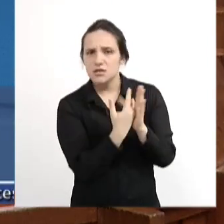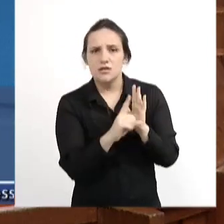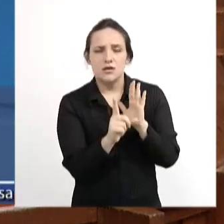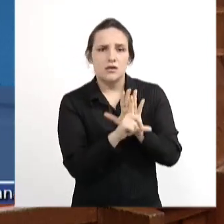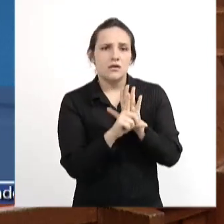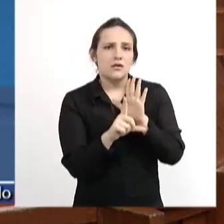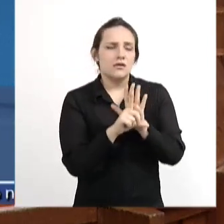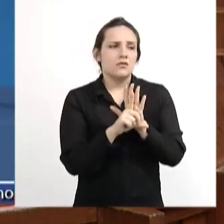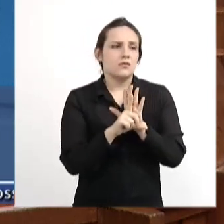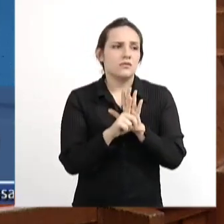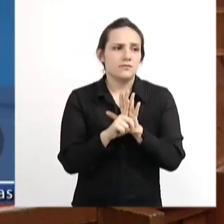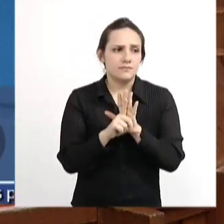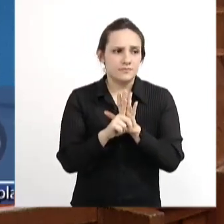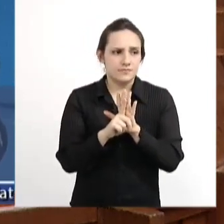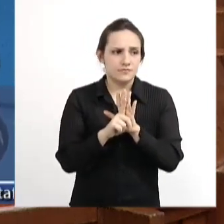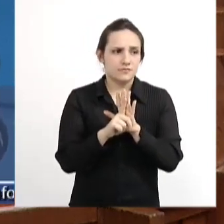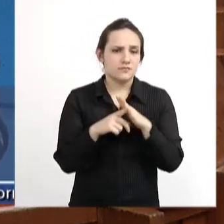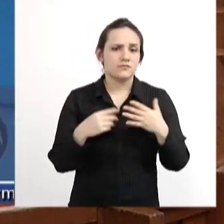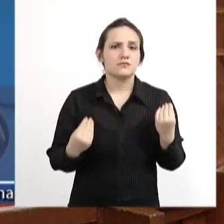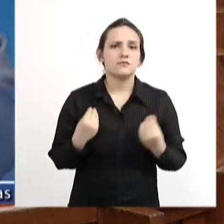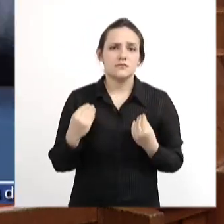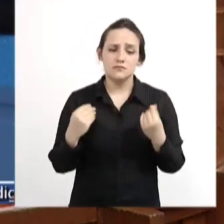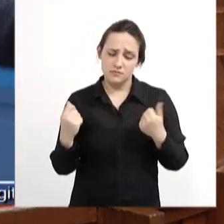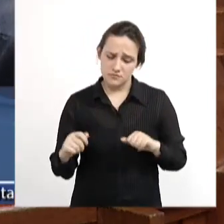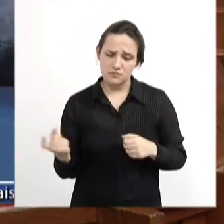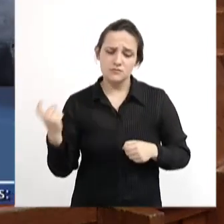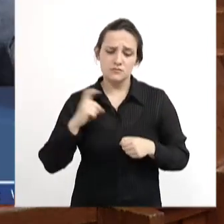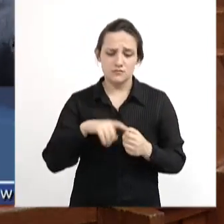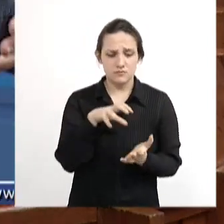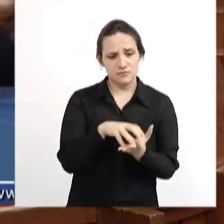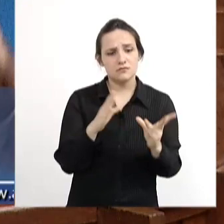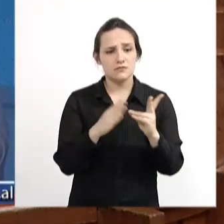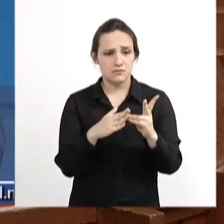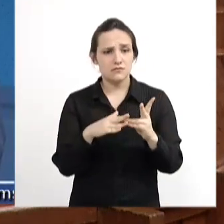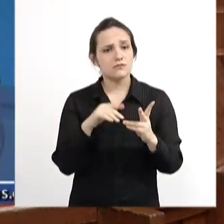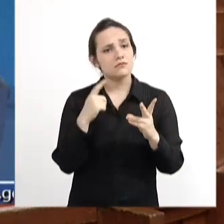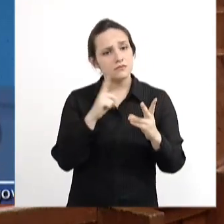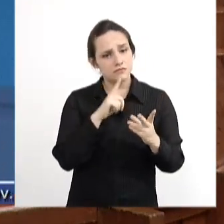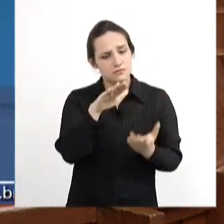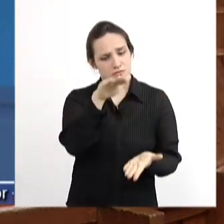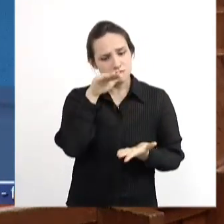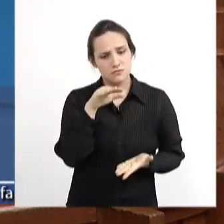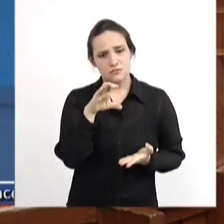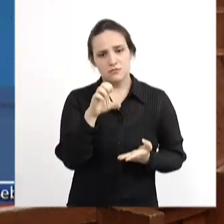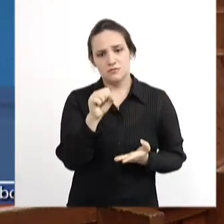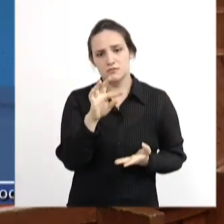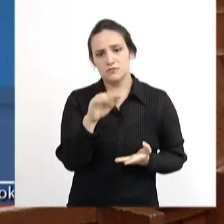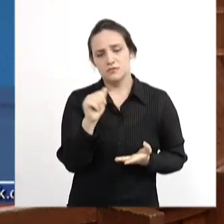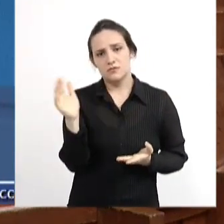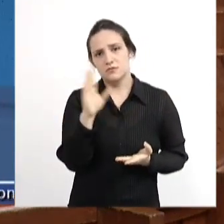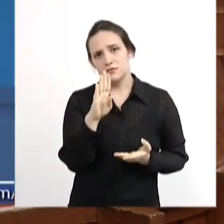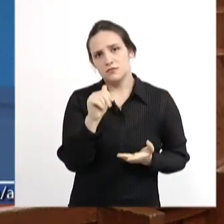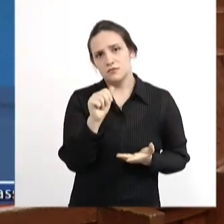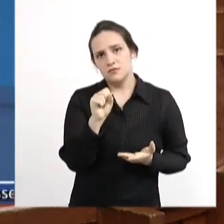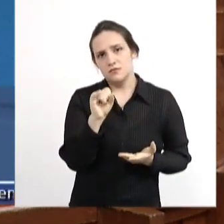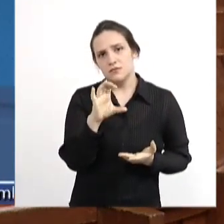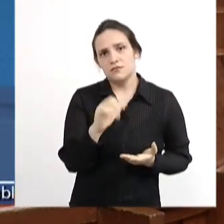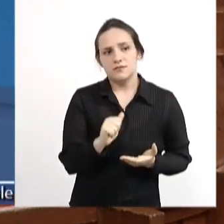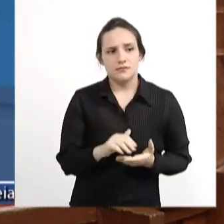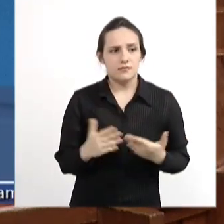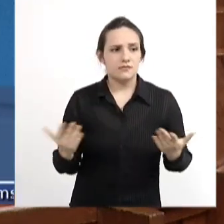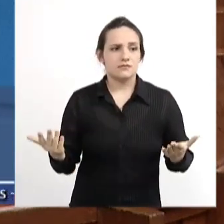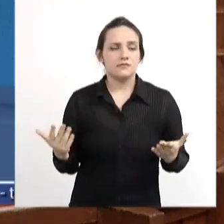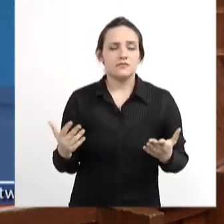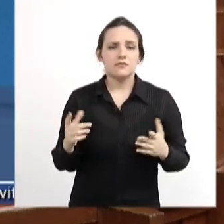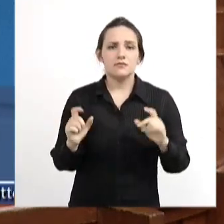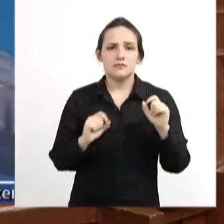não fornecer, eles voltam para a aldeia de onde eles saíram e vai receber. Ou então o governo demarca as terras que o índio está invadindo e